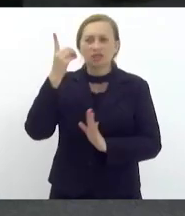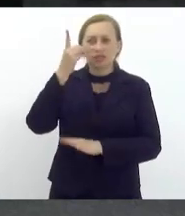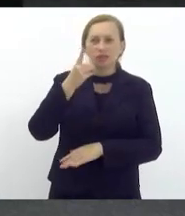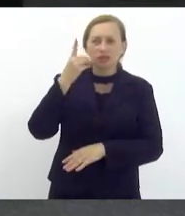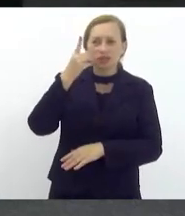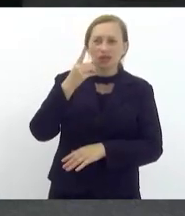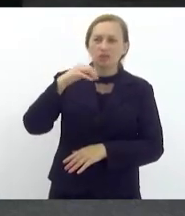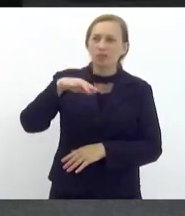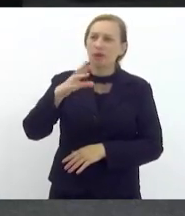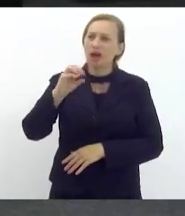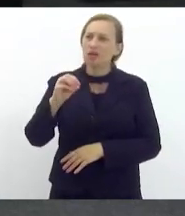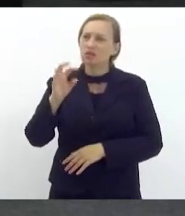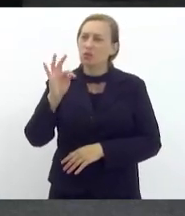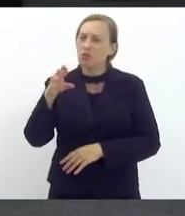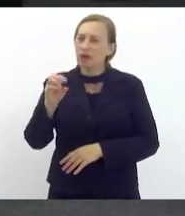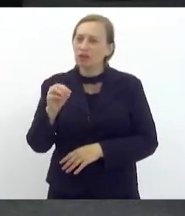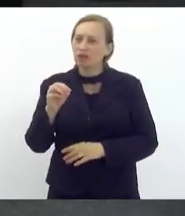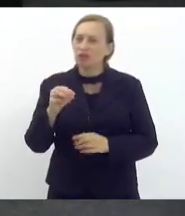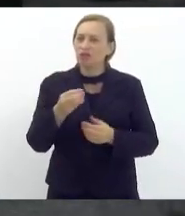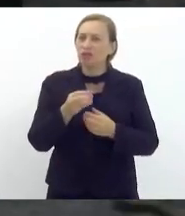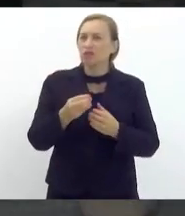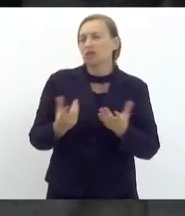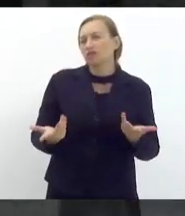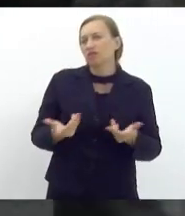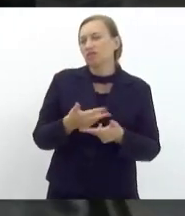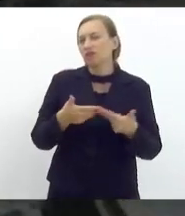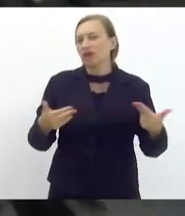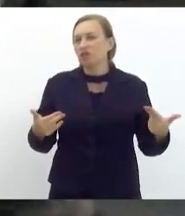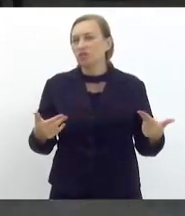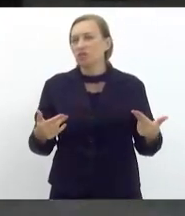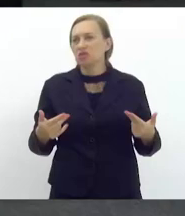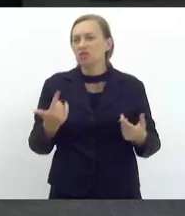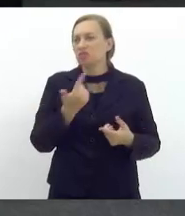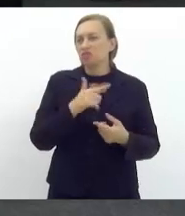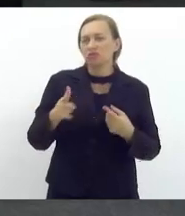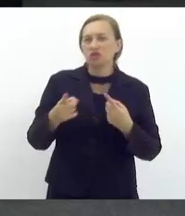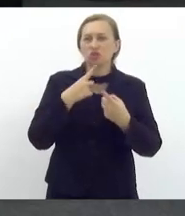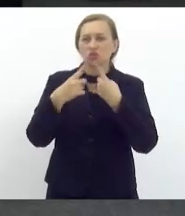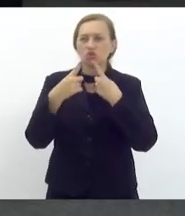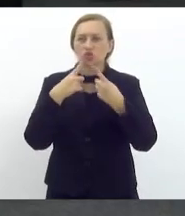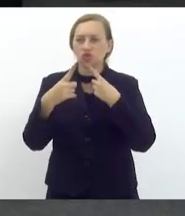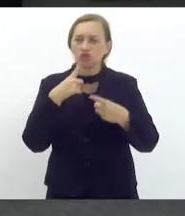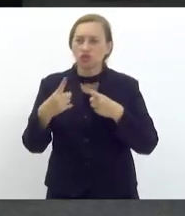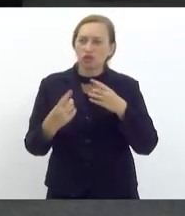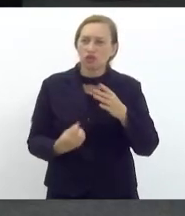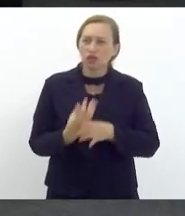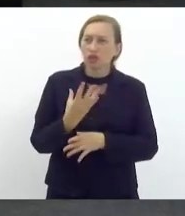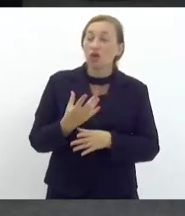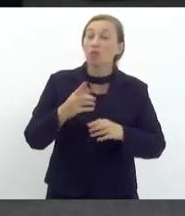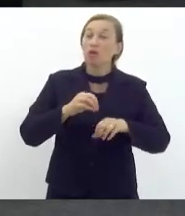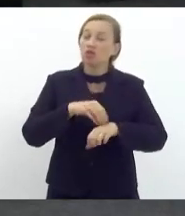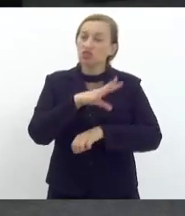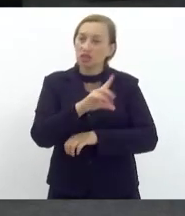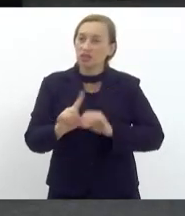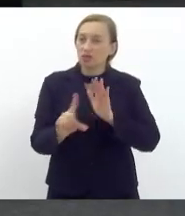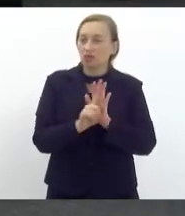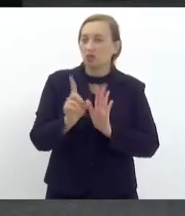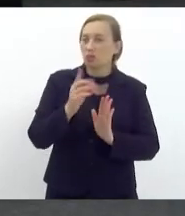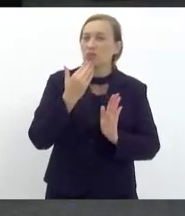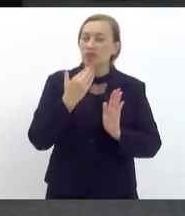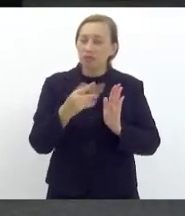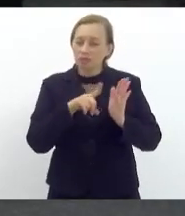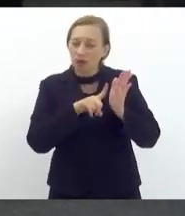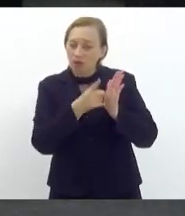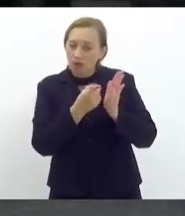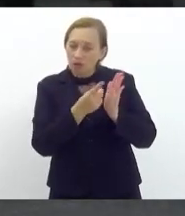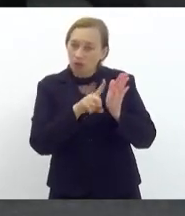uma série de situações que não foram sequer discutidas como é uma indicação Legislativa nós vamos pedir verificação